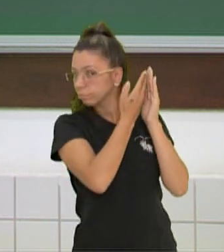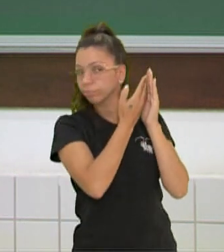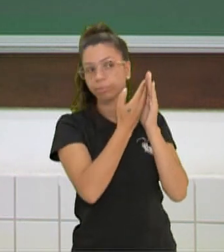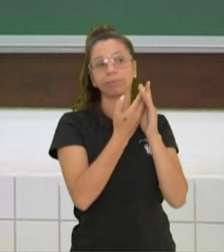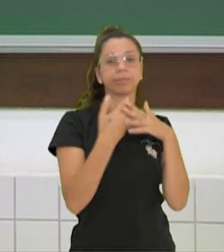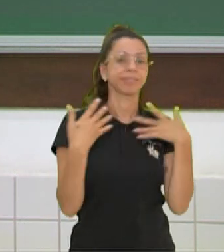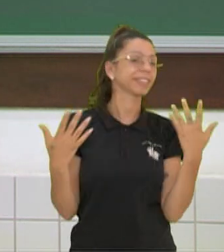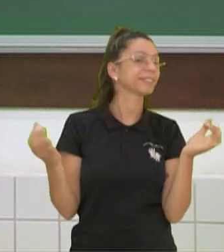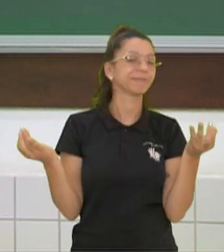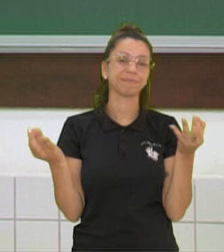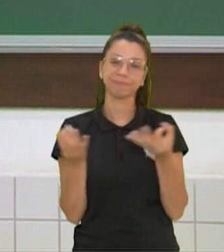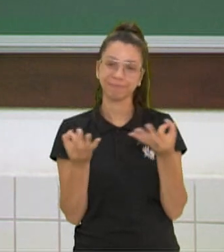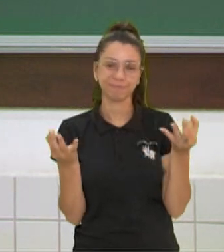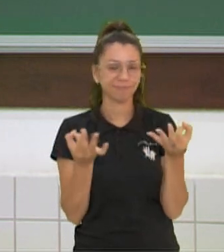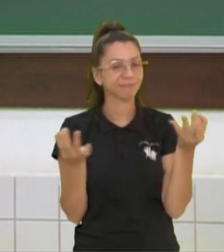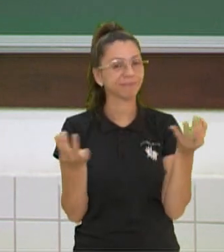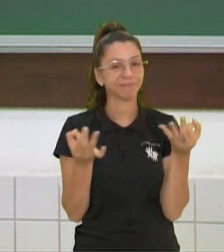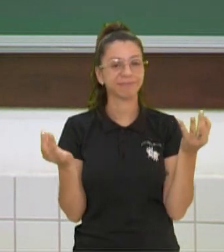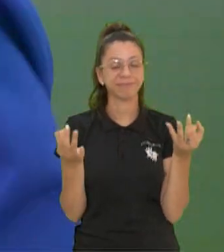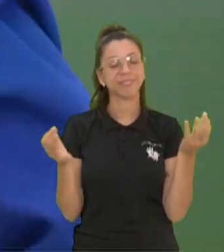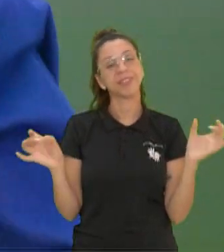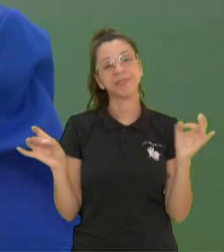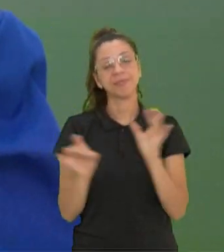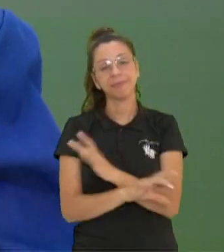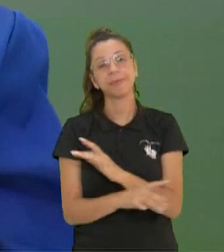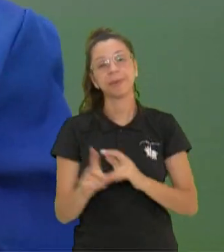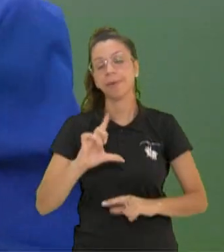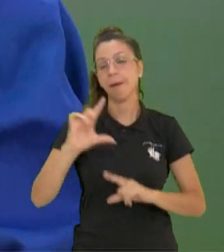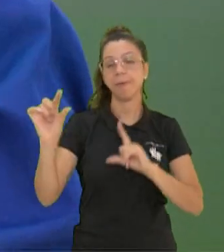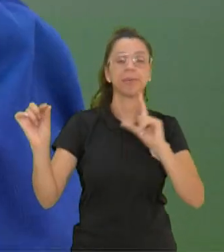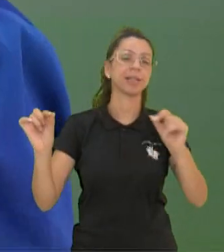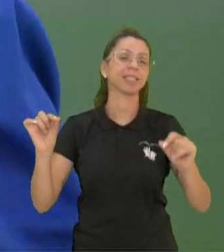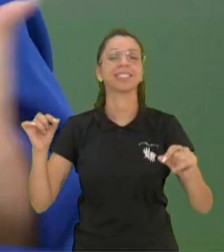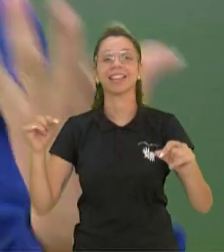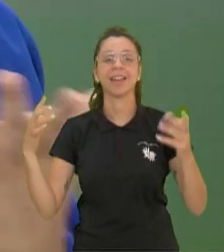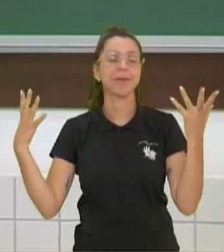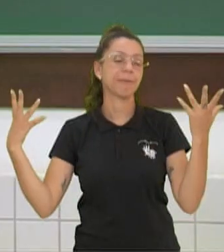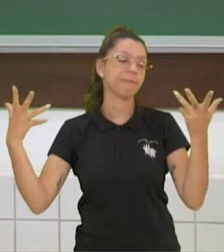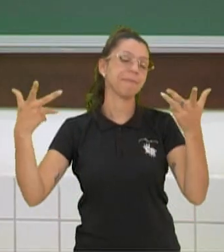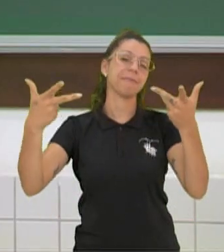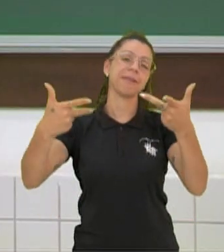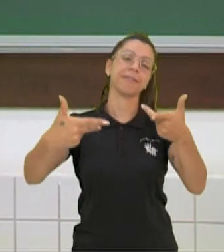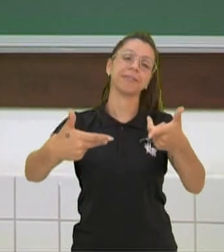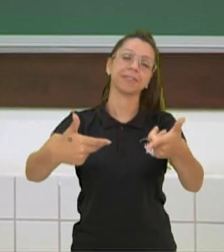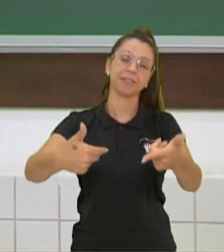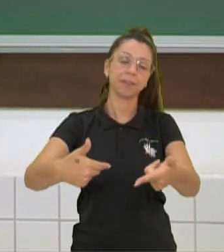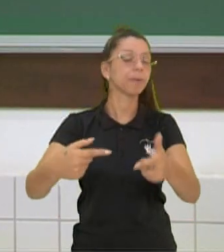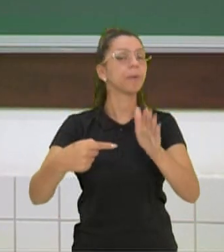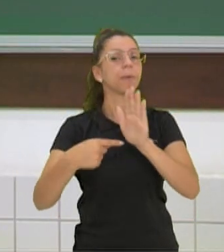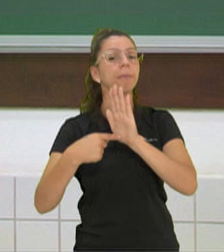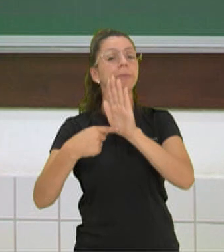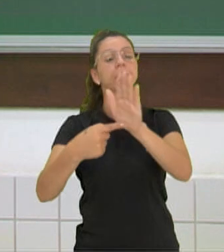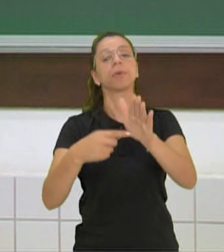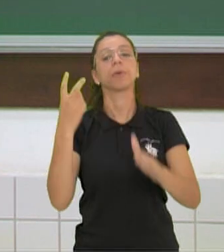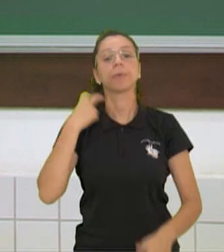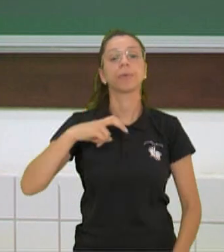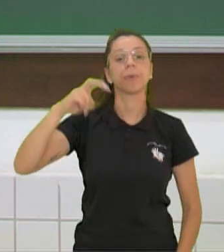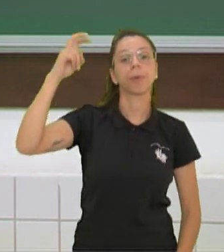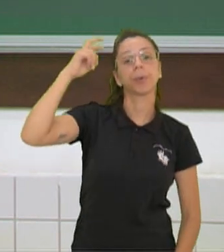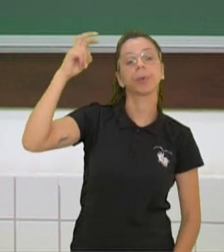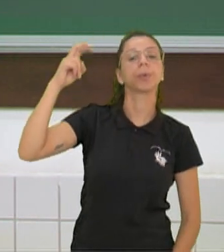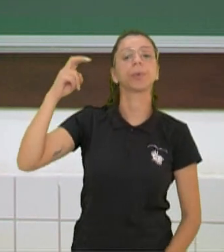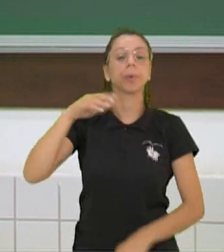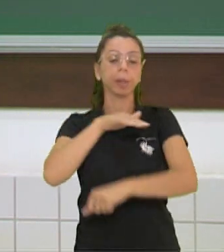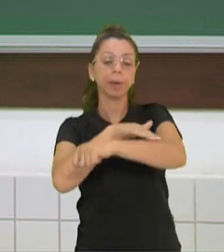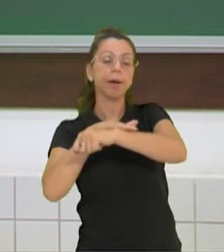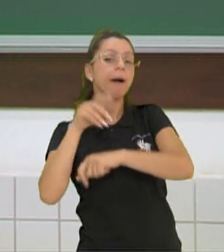Ah, agora sim, estou pronta aí para sair arrasando por aí com o meu turbante, mostrando a minha cultura aí afro, né?